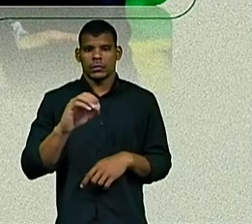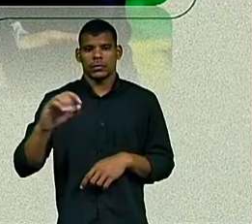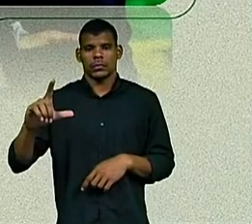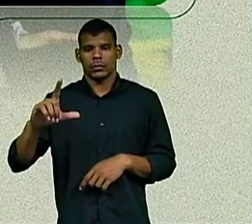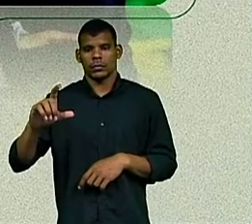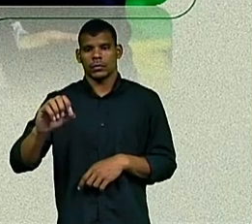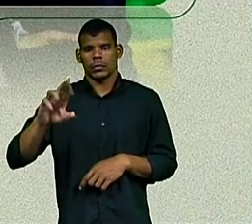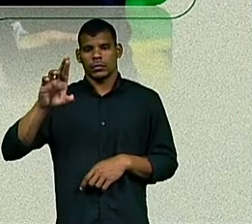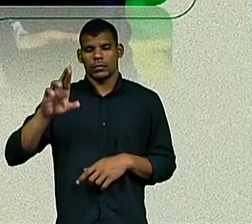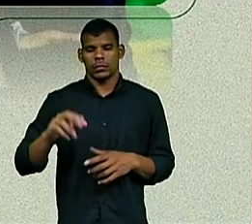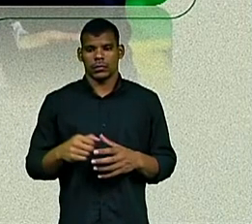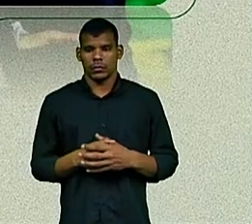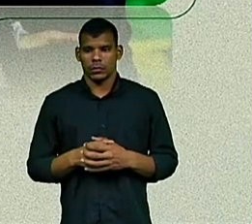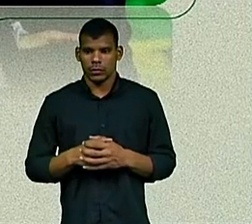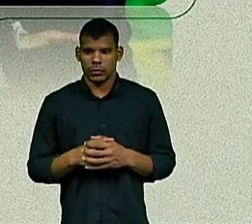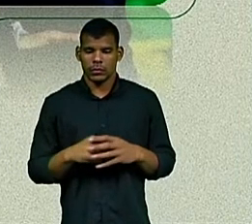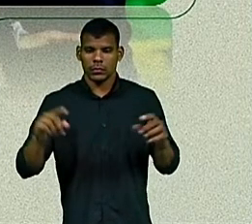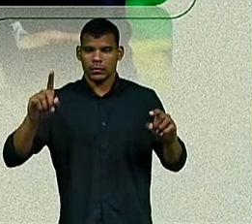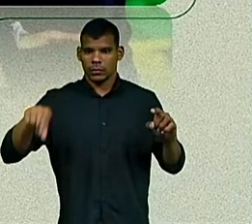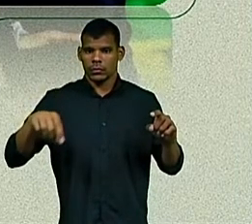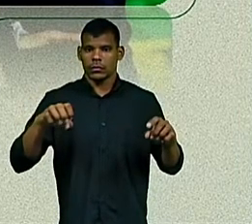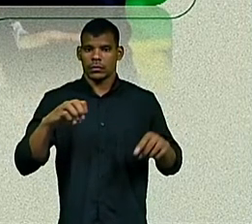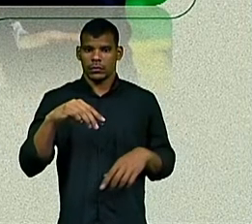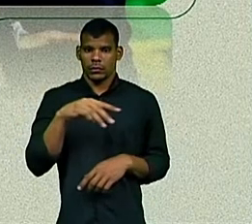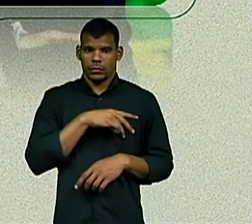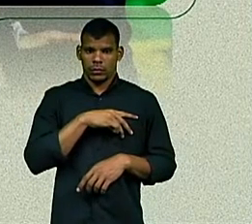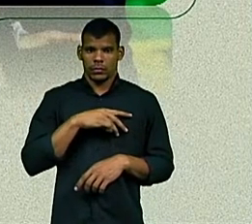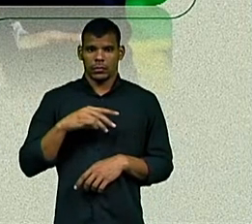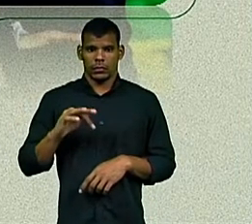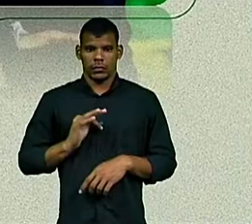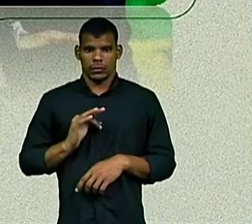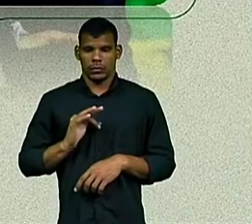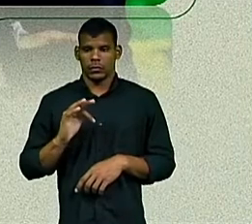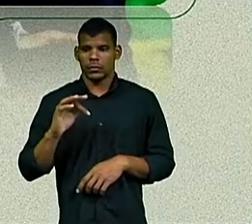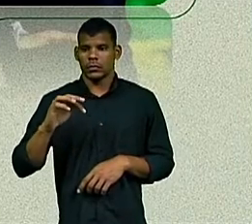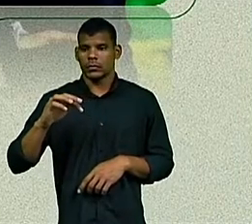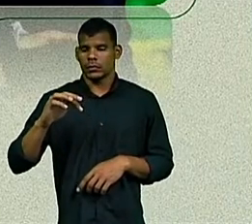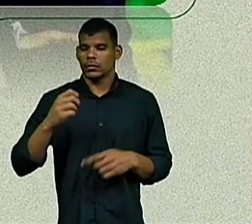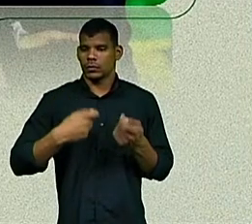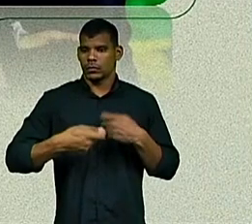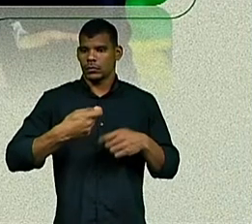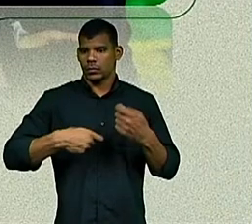com a ministra da Fazenda Zélia Cardoso